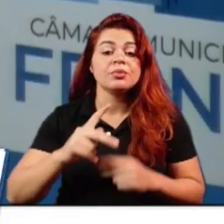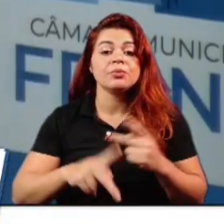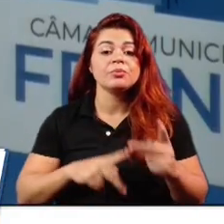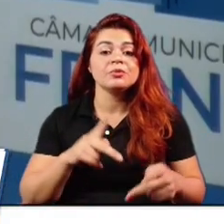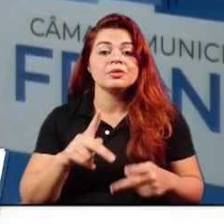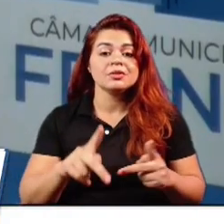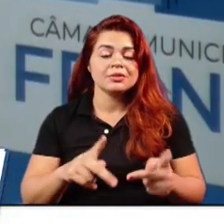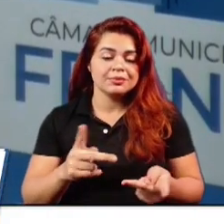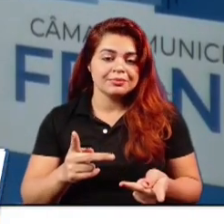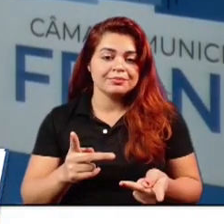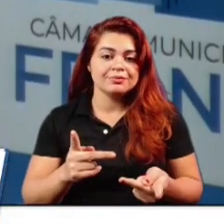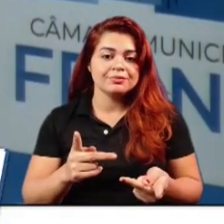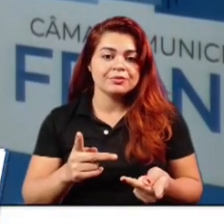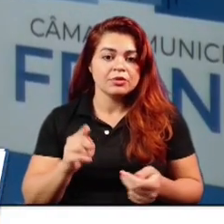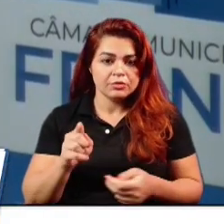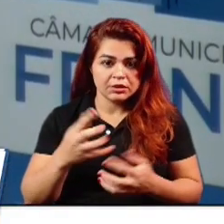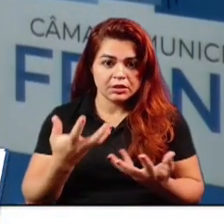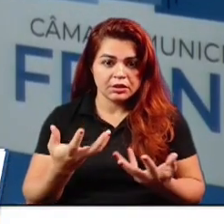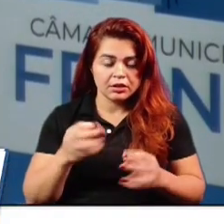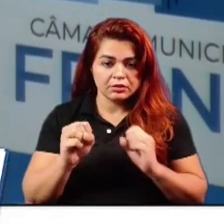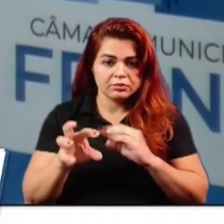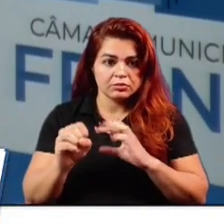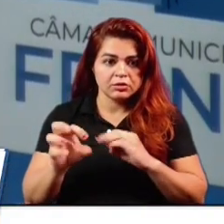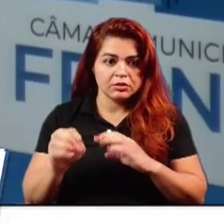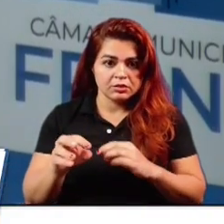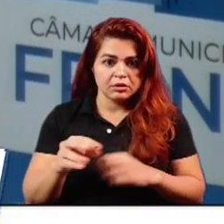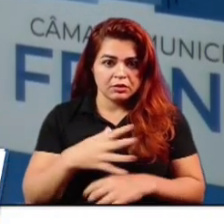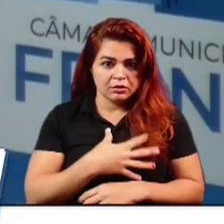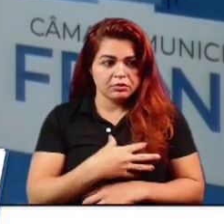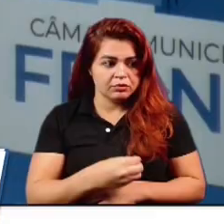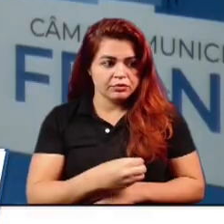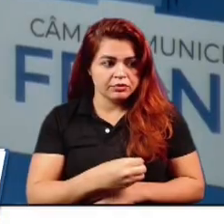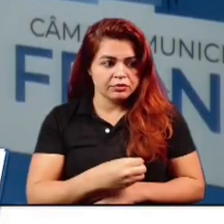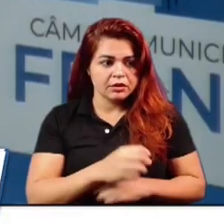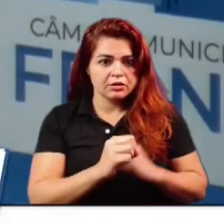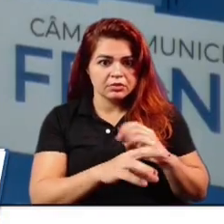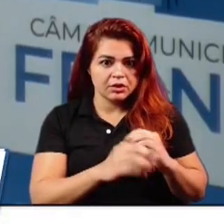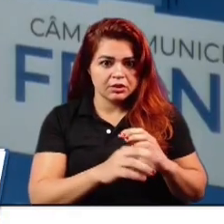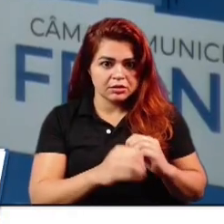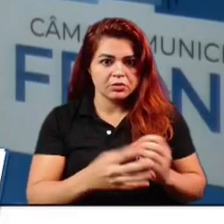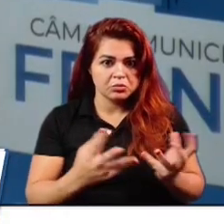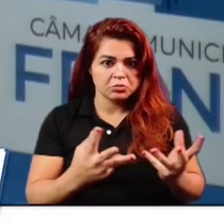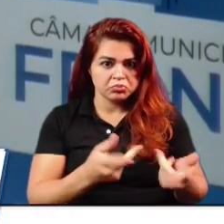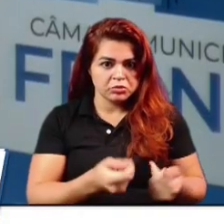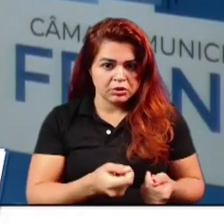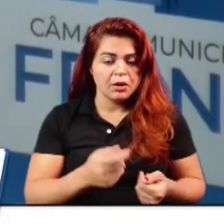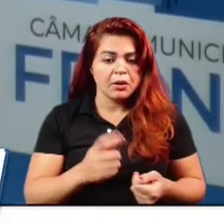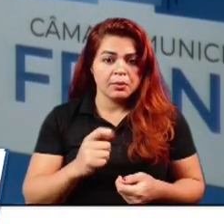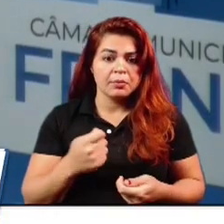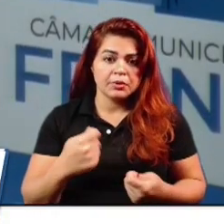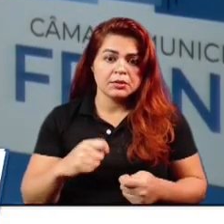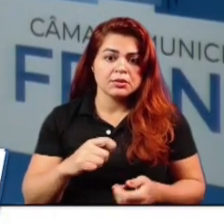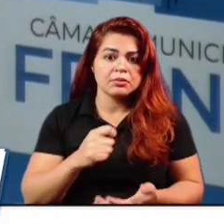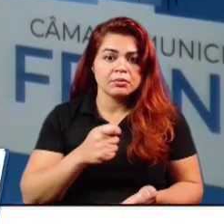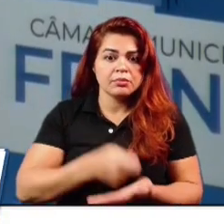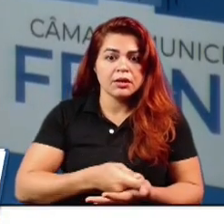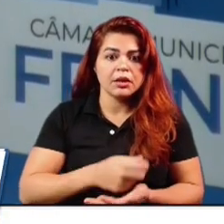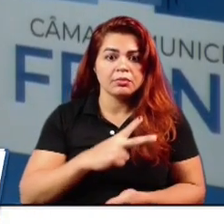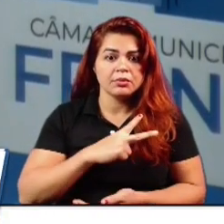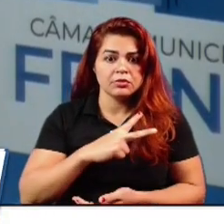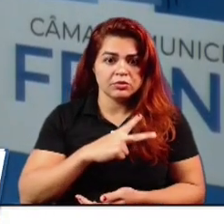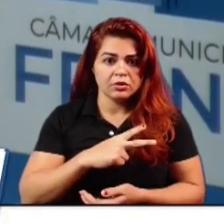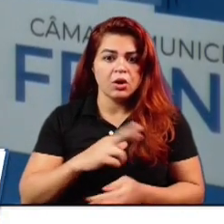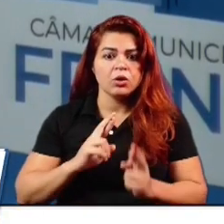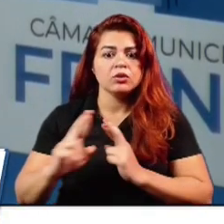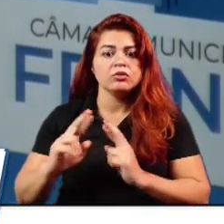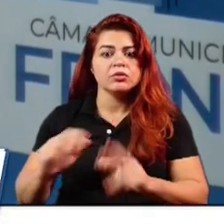educação? Seu filho, educação de qualidade? Tem que pagar particular. Você quer rodovia melhor? Você tem que pagar pedágio. Você quer uma segurança? Você contrata particular.